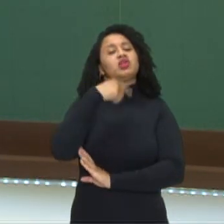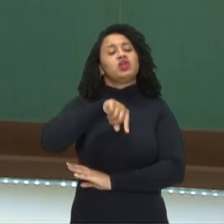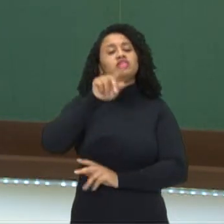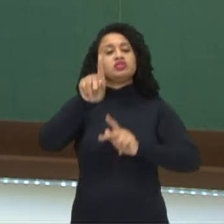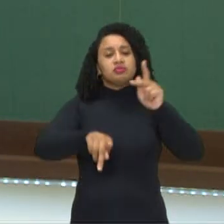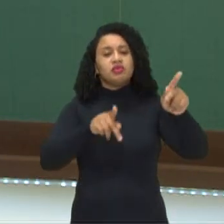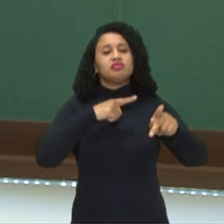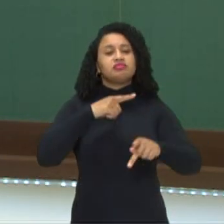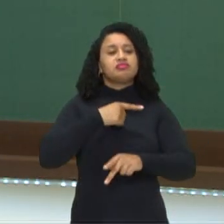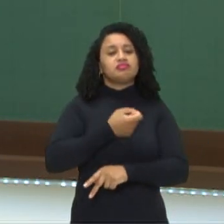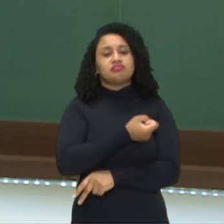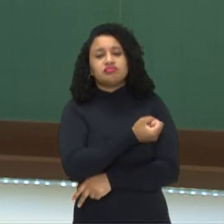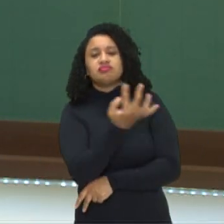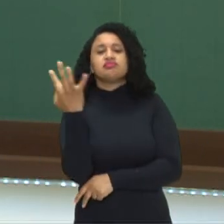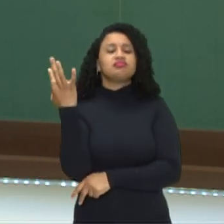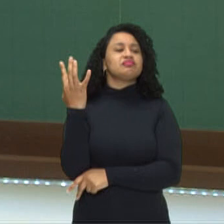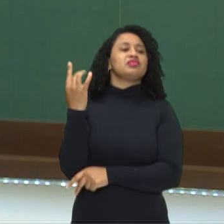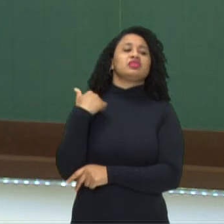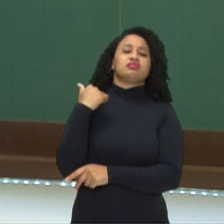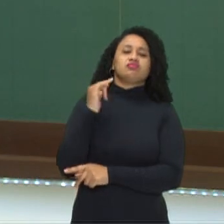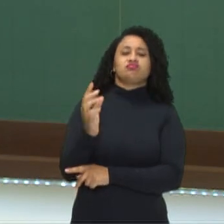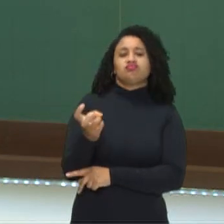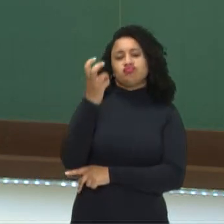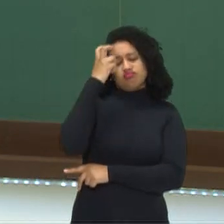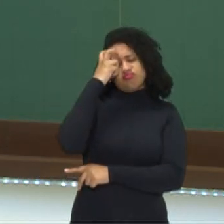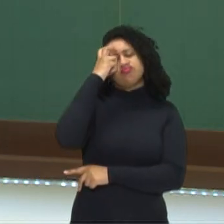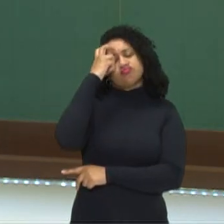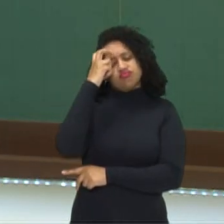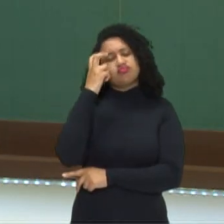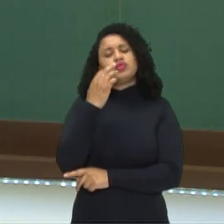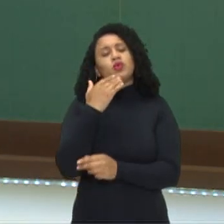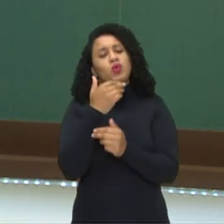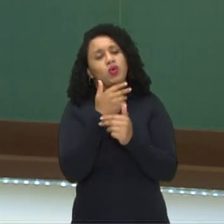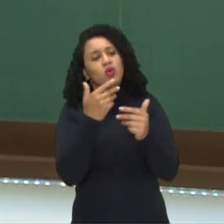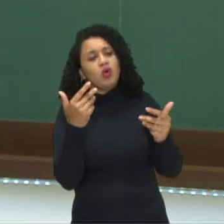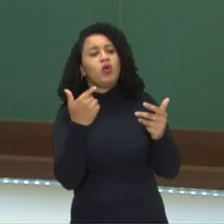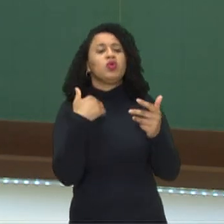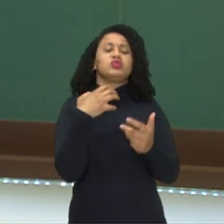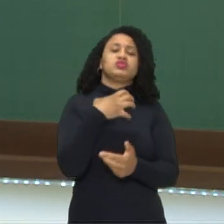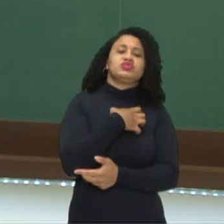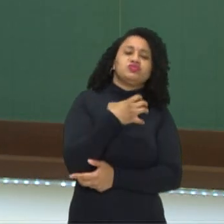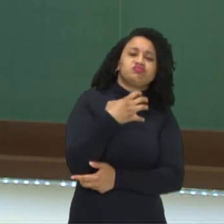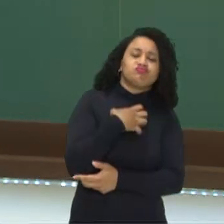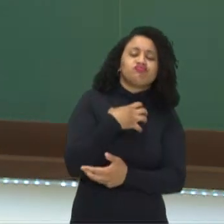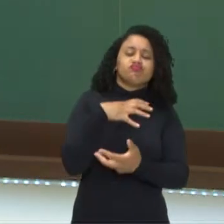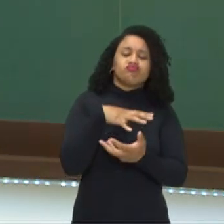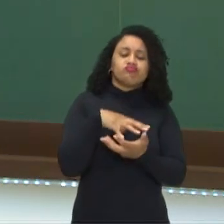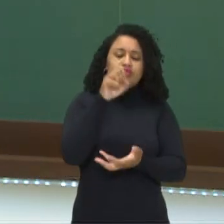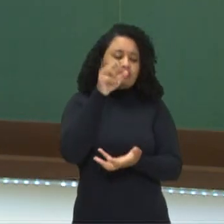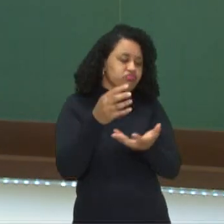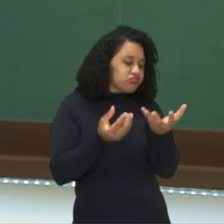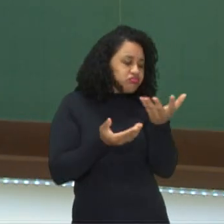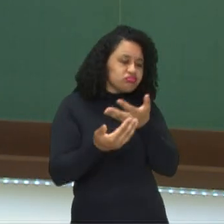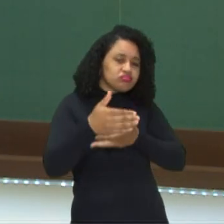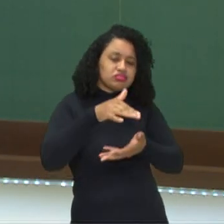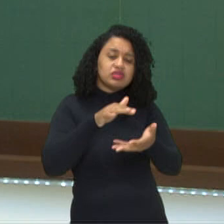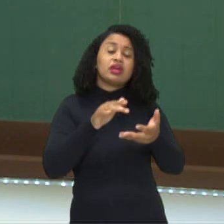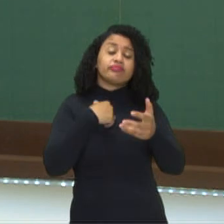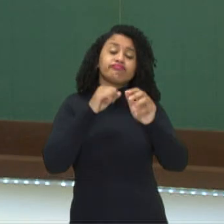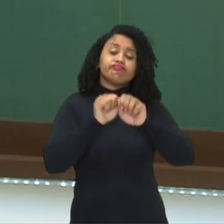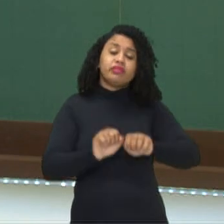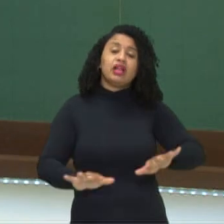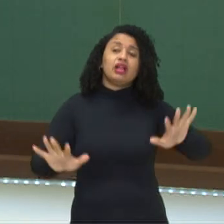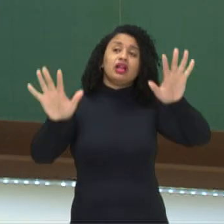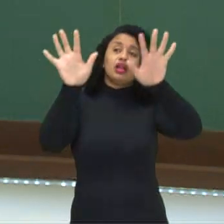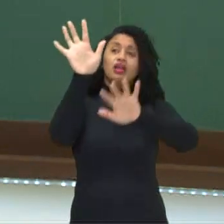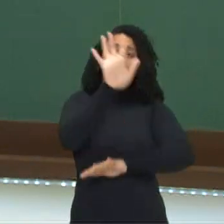pluralidade, né? Essa vastidade de cores, formas, né, que a gente tem espalhada pelo nosso